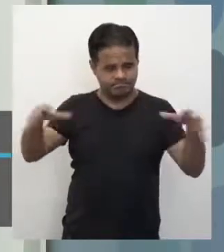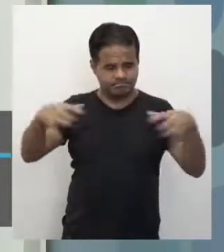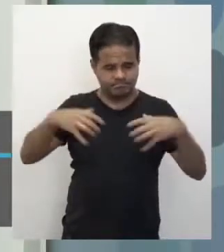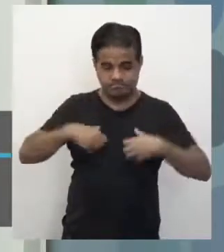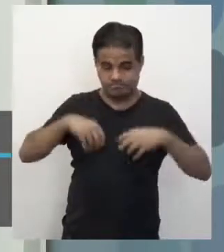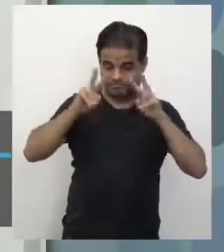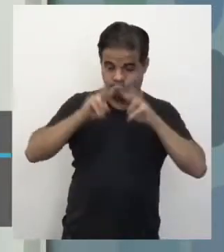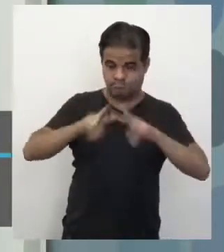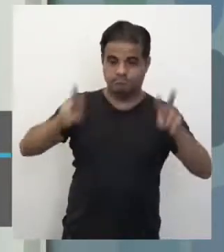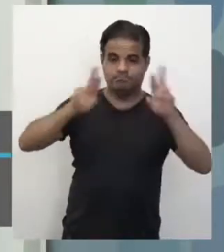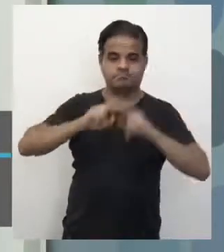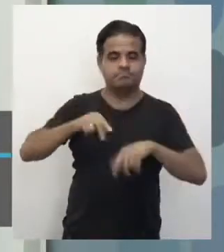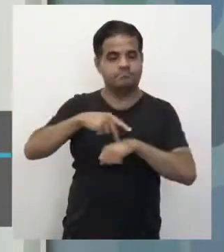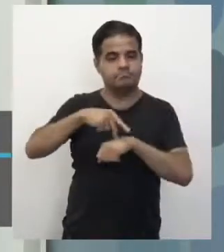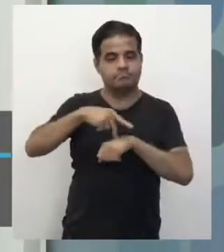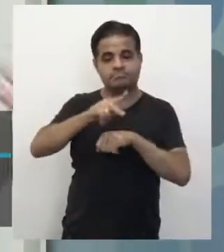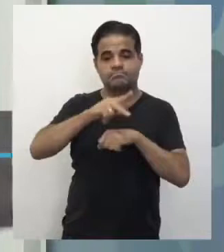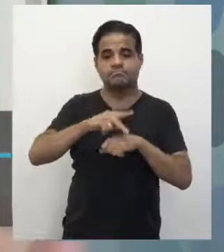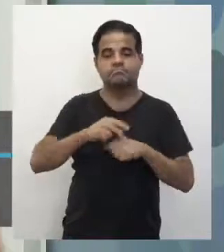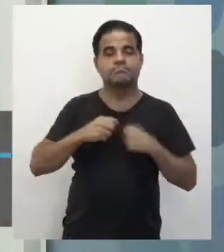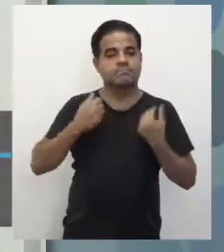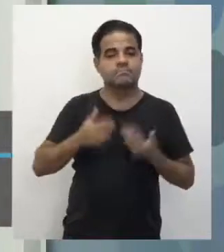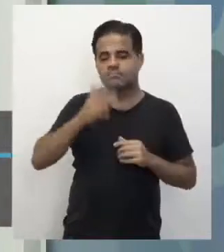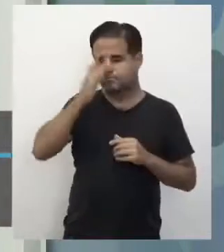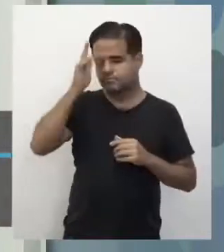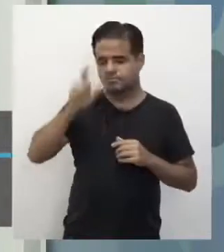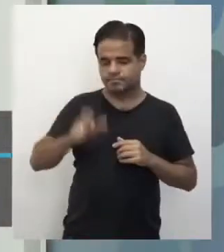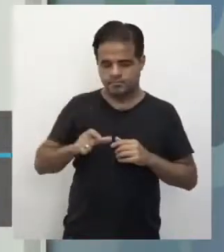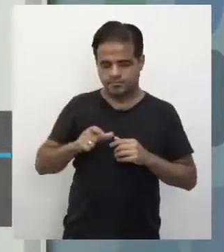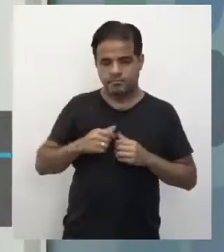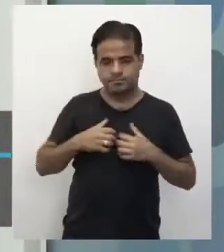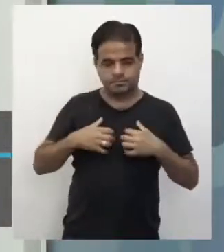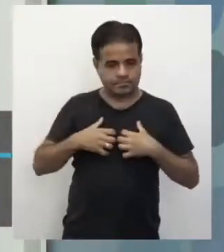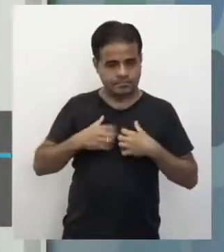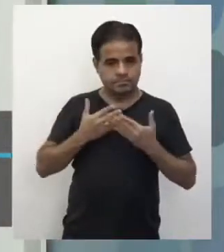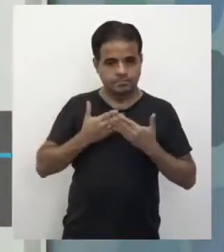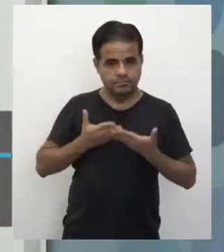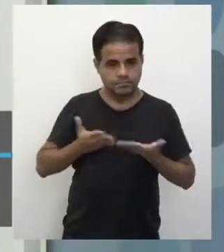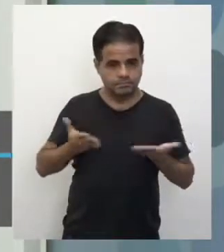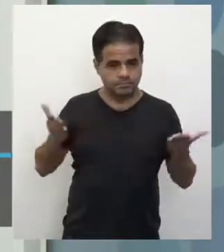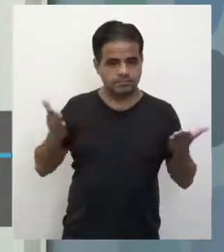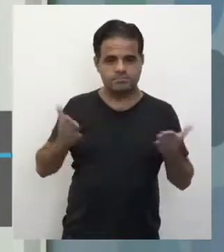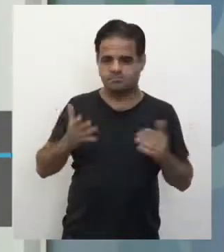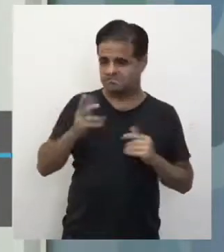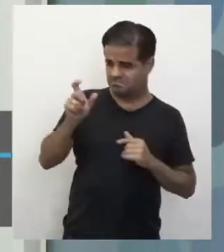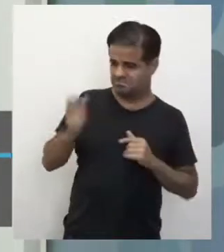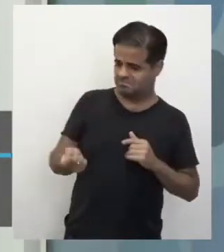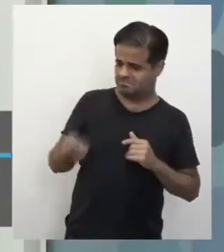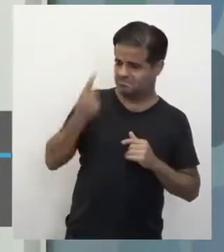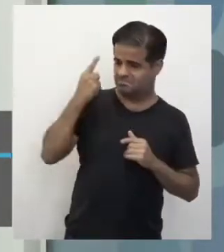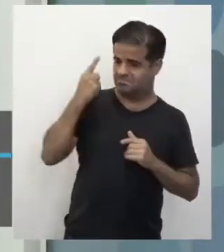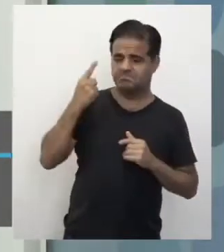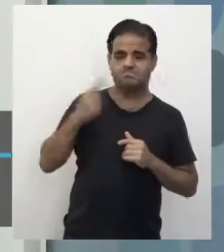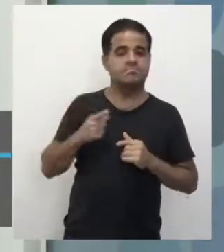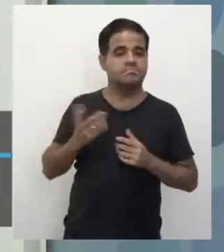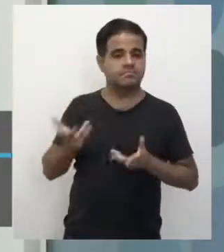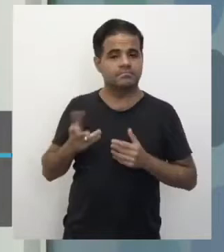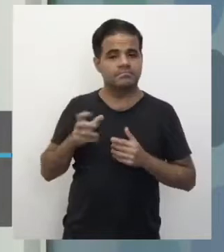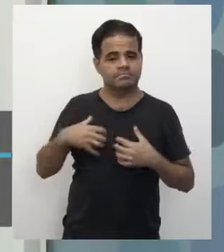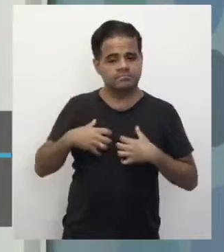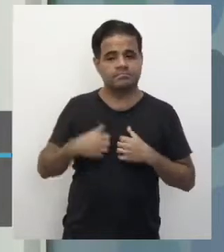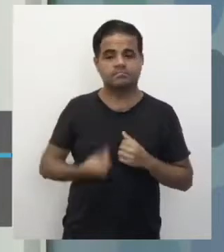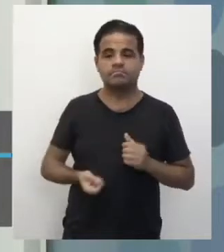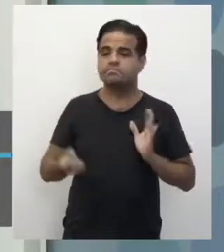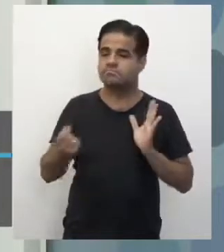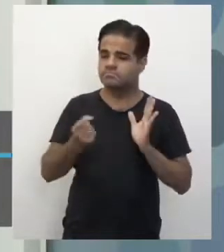diferente. Transmite pureza, transmite alguém descolado, né? Transmite alguém estranho, né? Alguém que